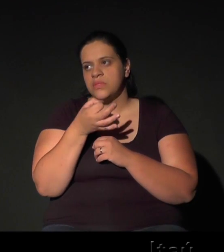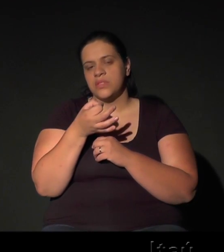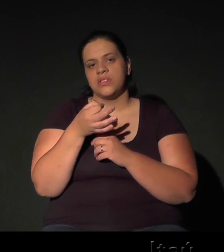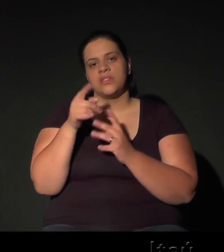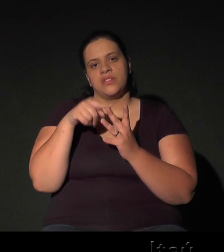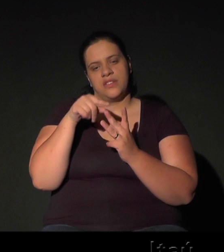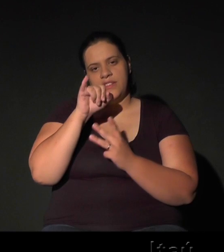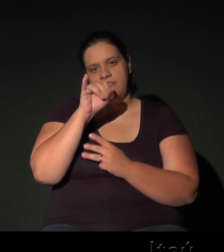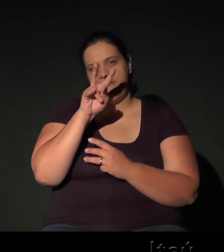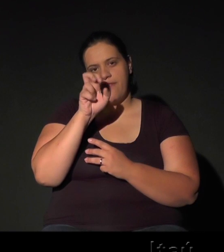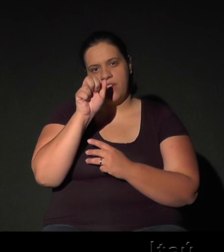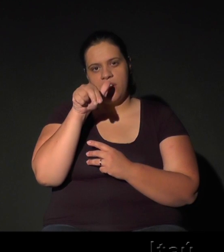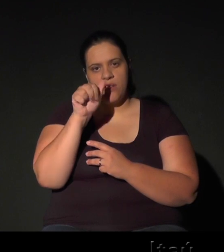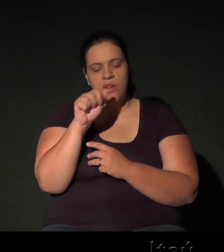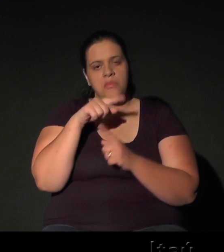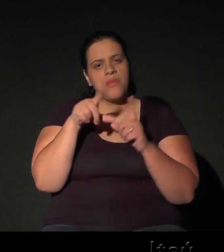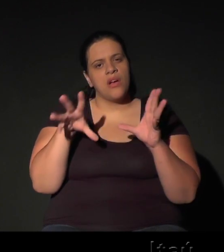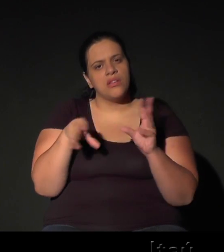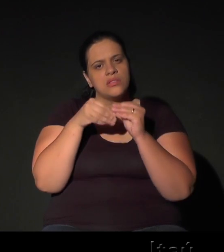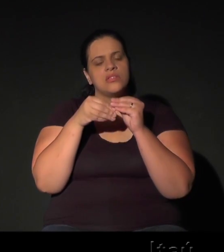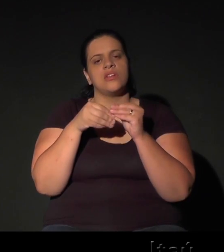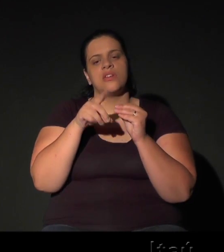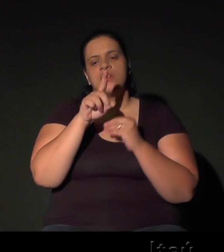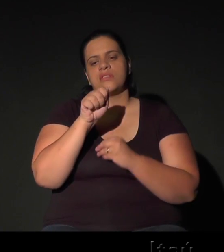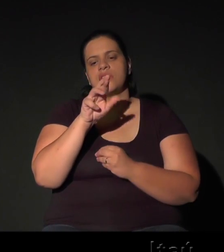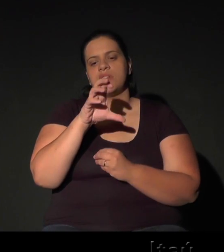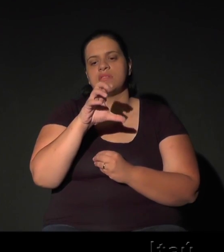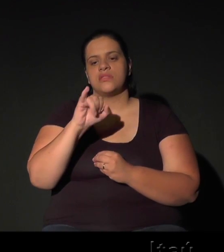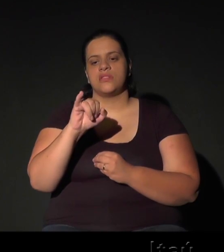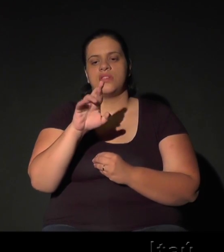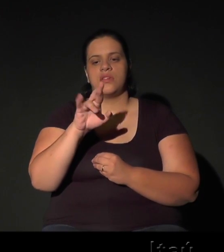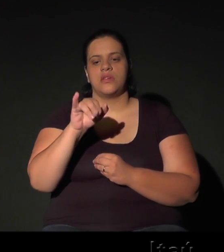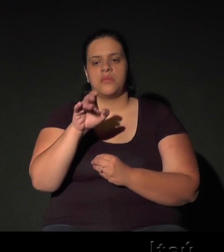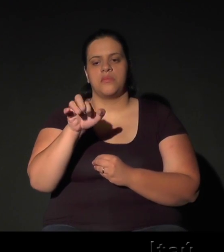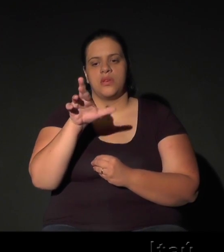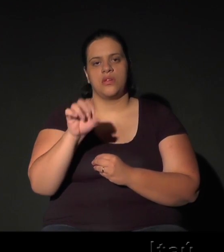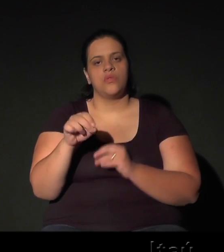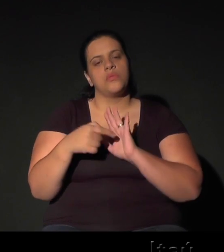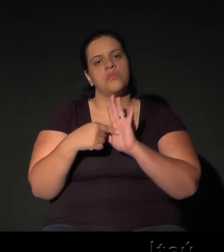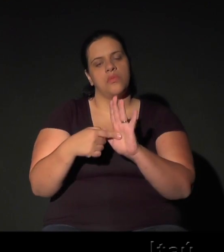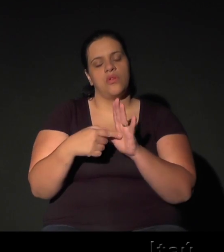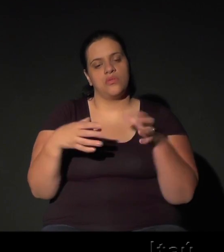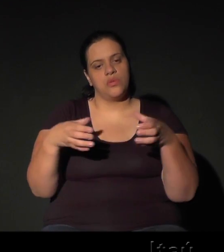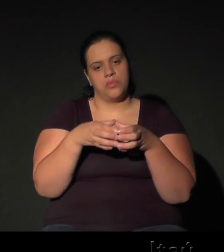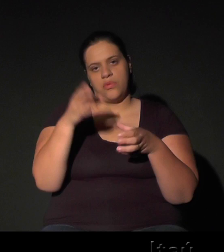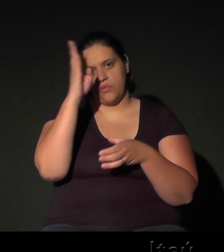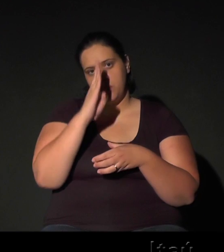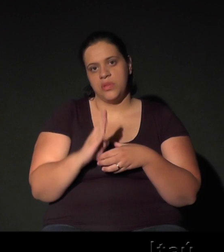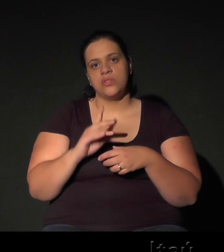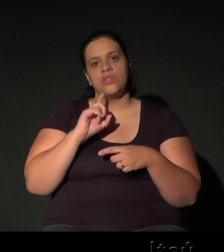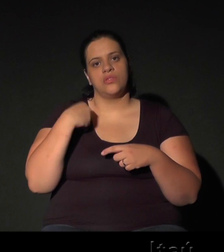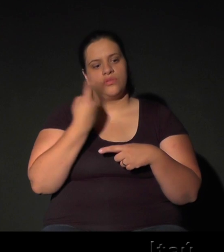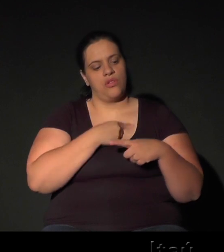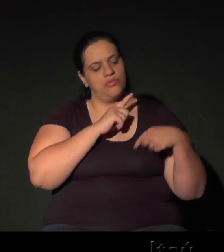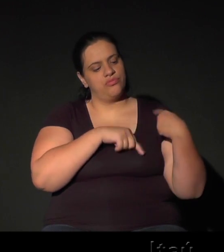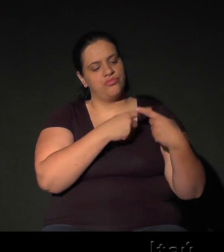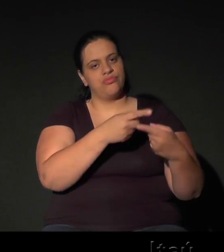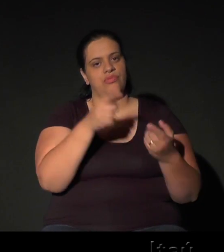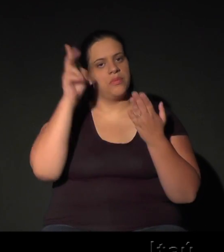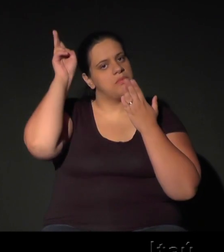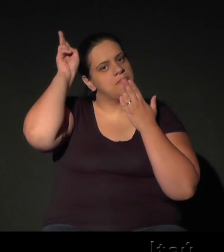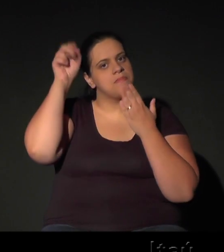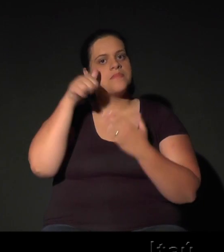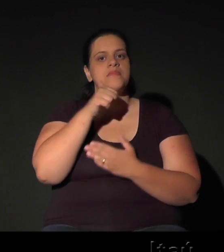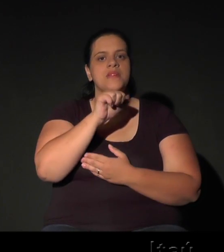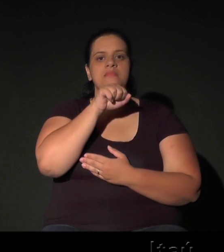Ivana mas só complementando danc Ribeiro mostra isso no brasileiro que todos nós descendemos de uma mãe indígena né